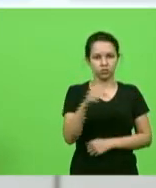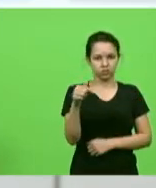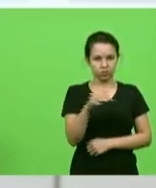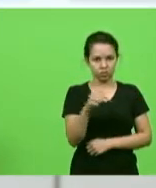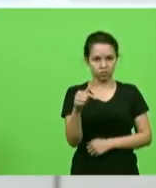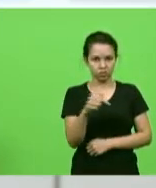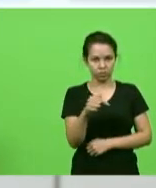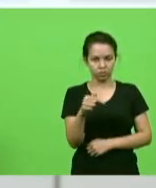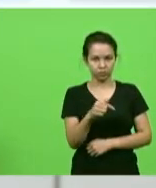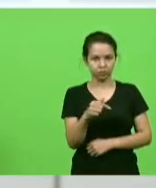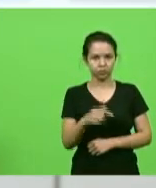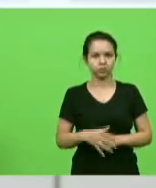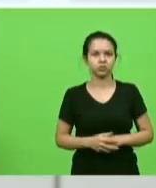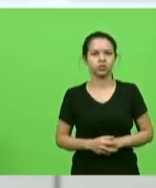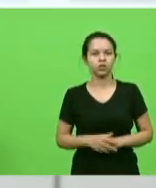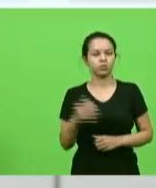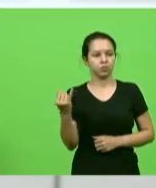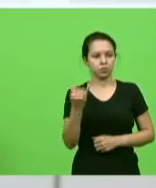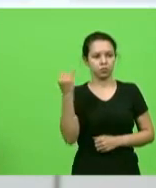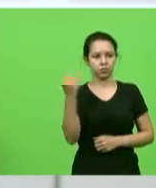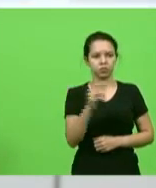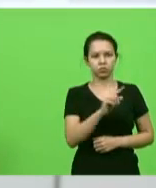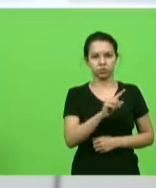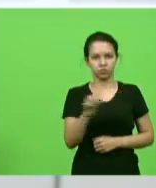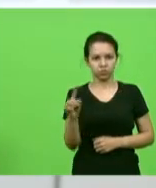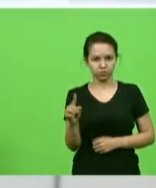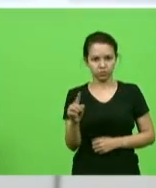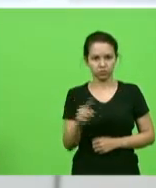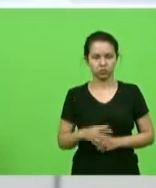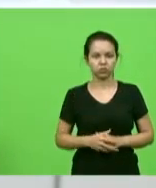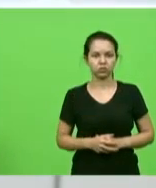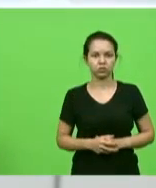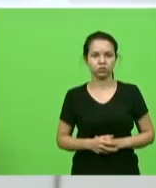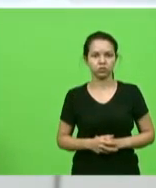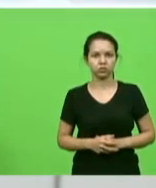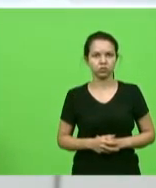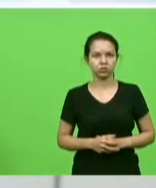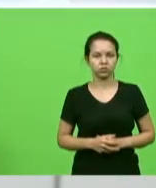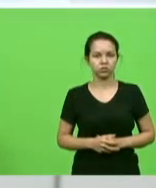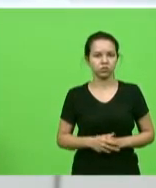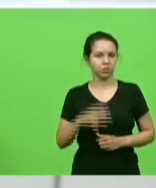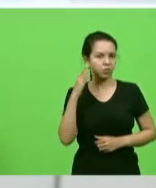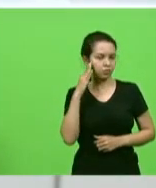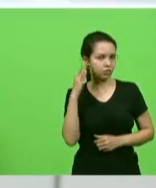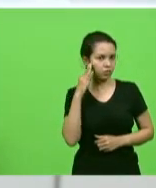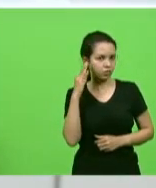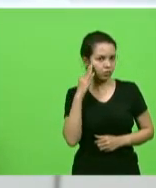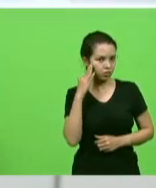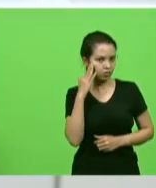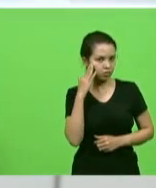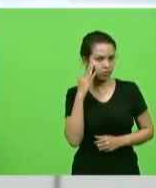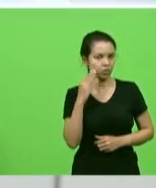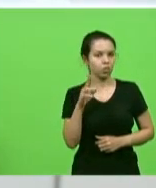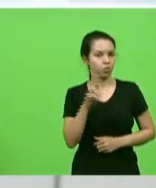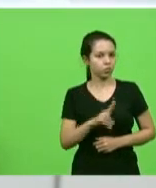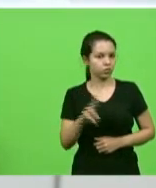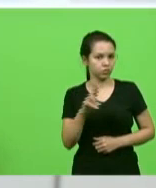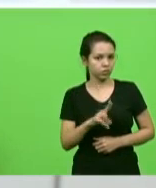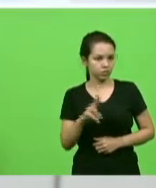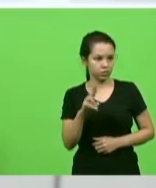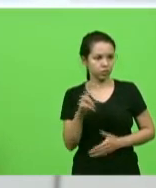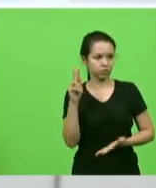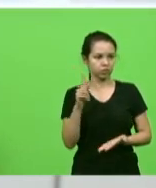deixam de ser relevantes perante o princípio da não auto-incriminação quando utilizadas